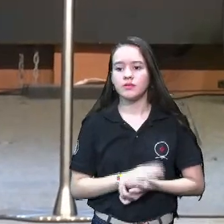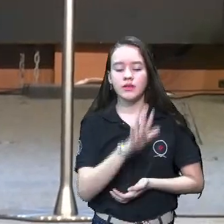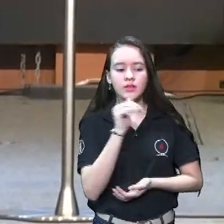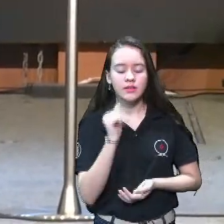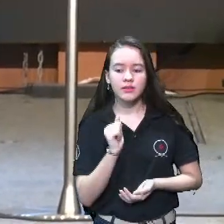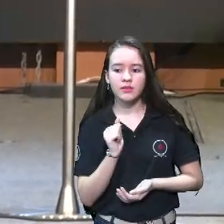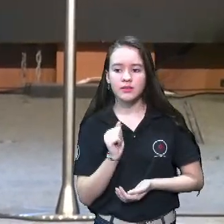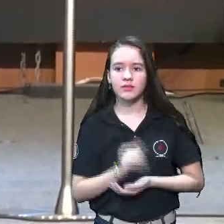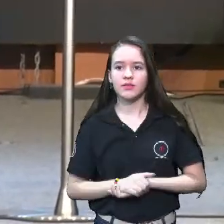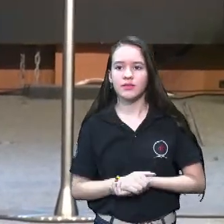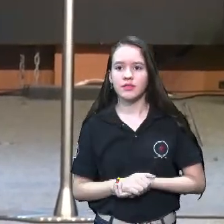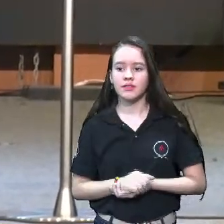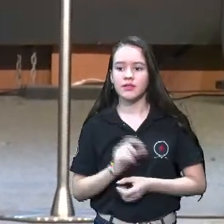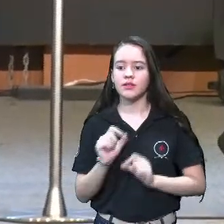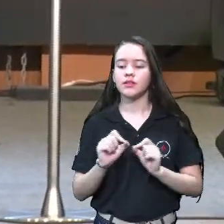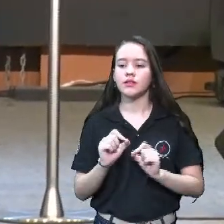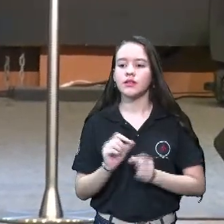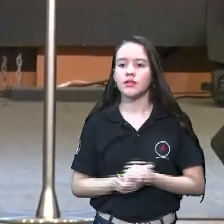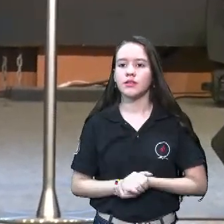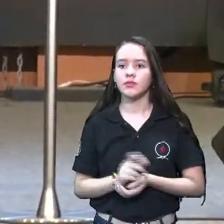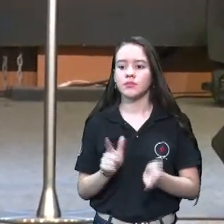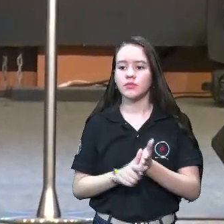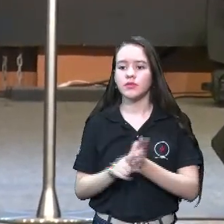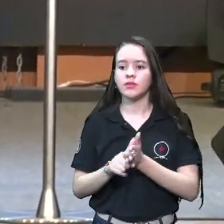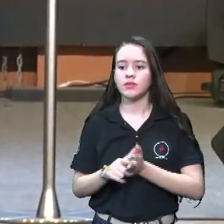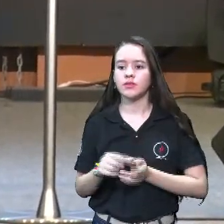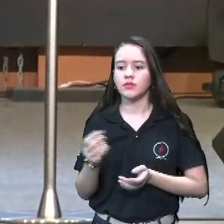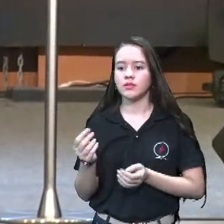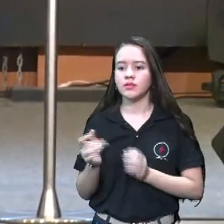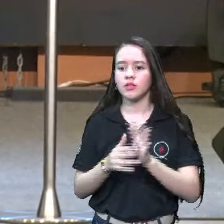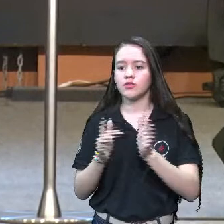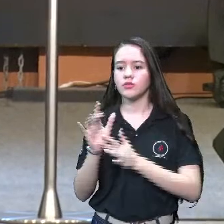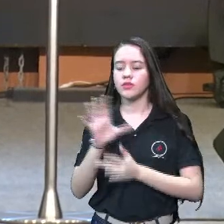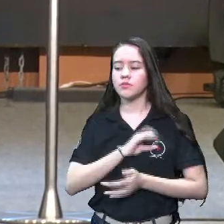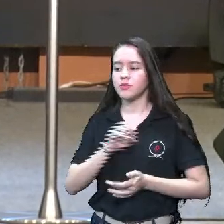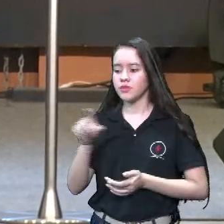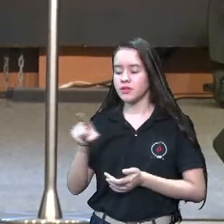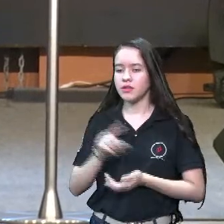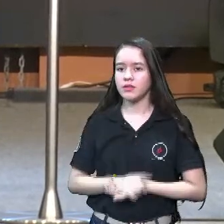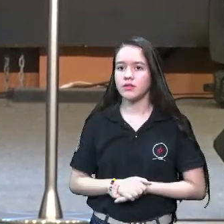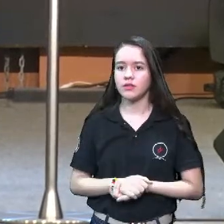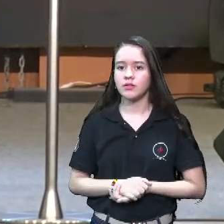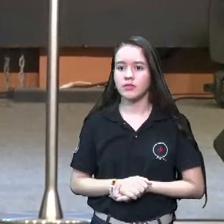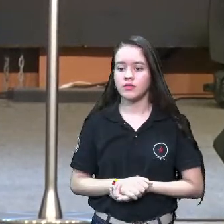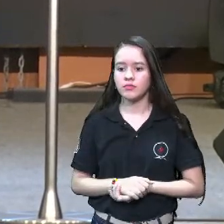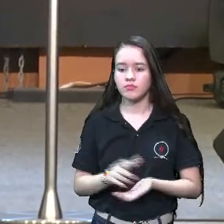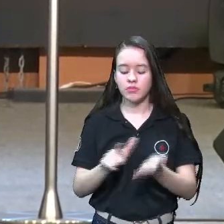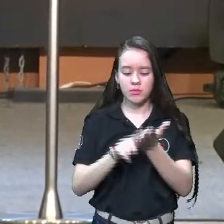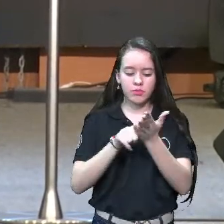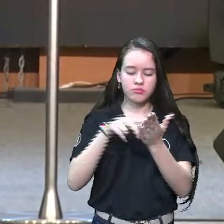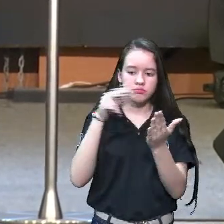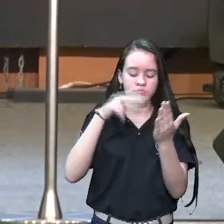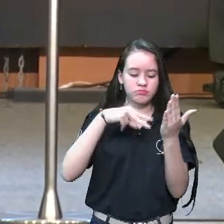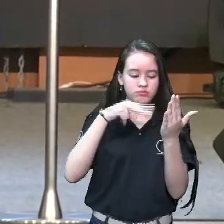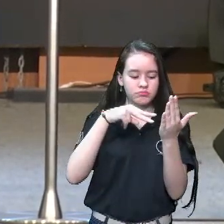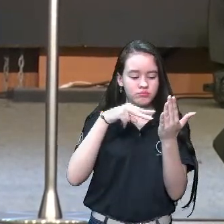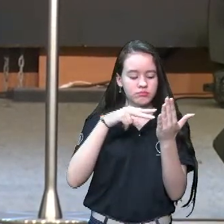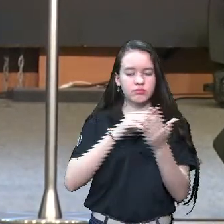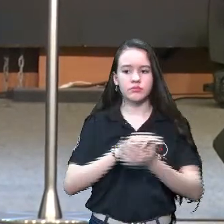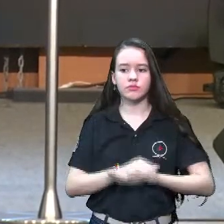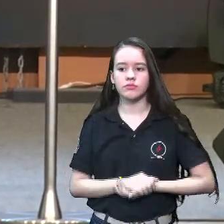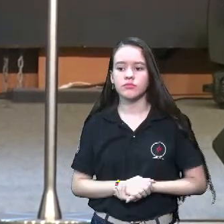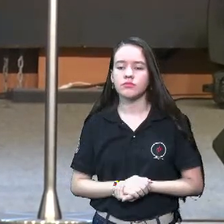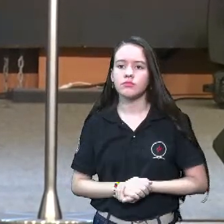veio. Aí ele, o que foi? Ele falou, olha, pegou um papel e falou só isso, Jesus te ama. O garoto pegou o papel, olhou.